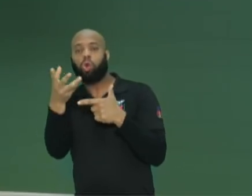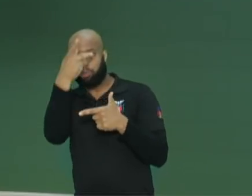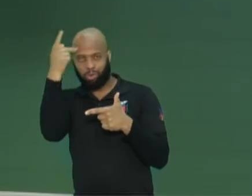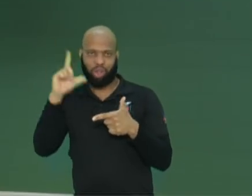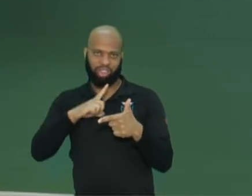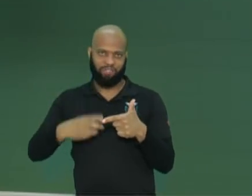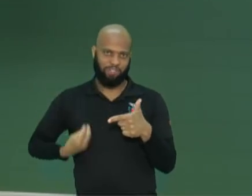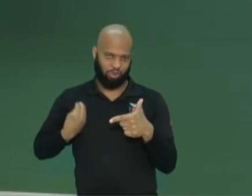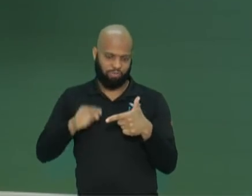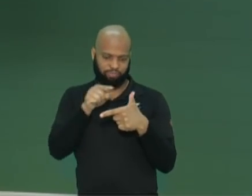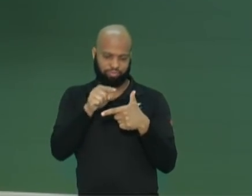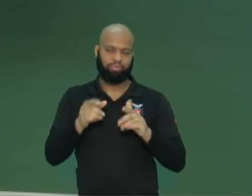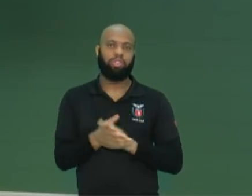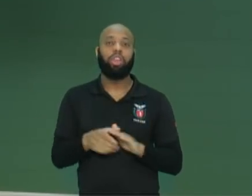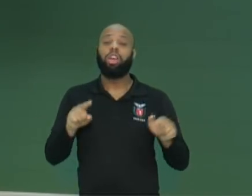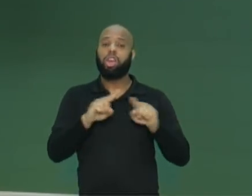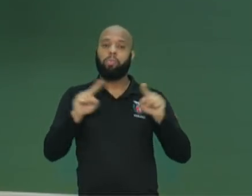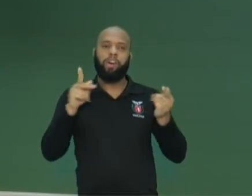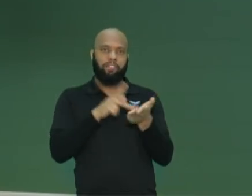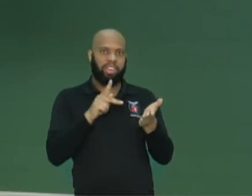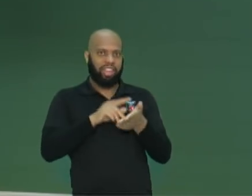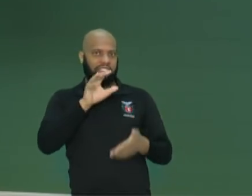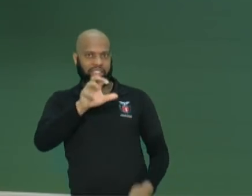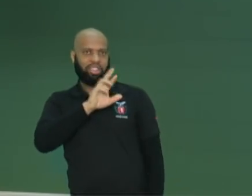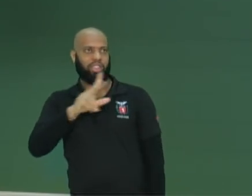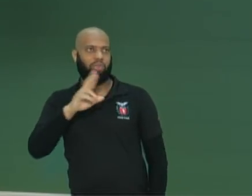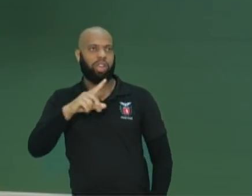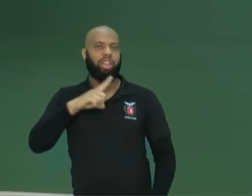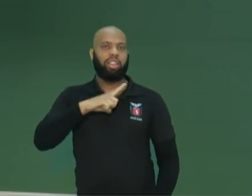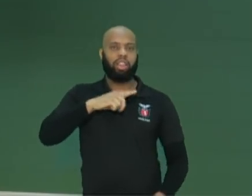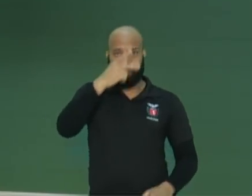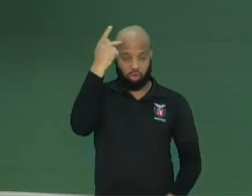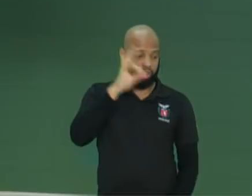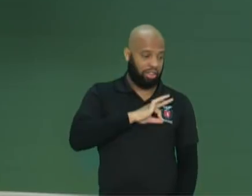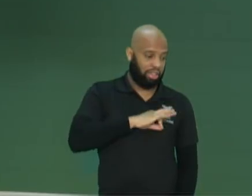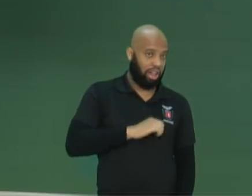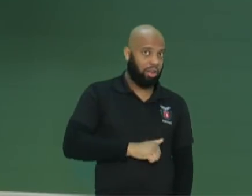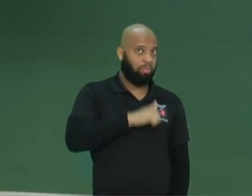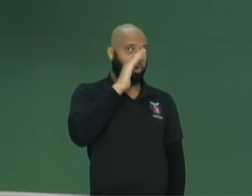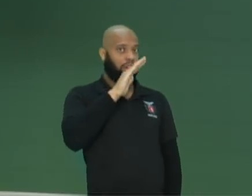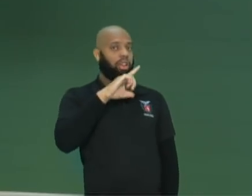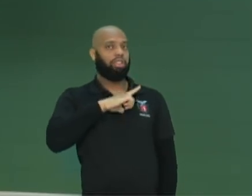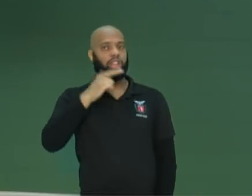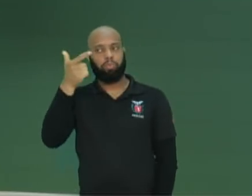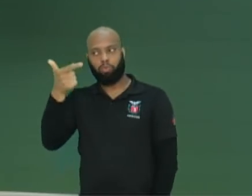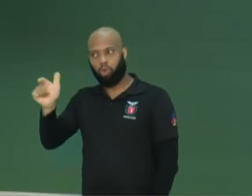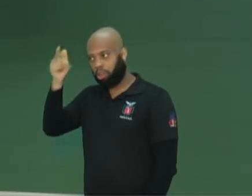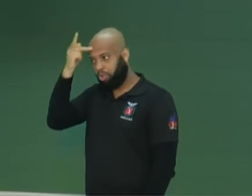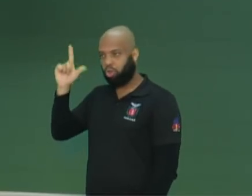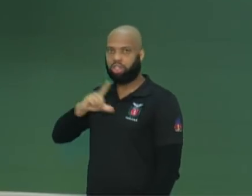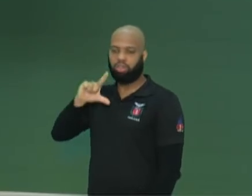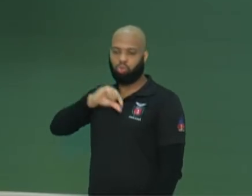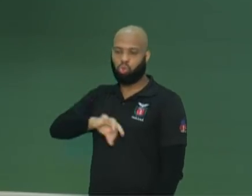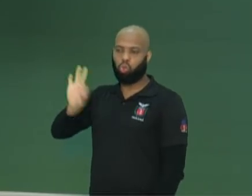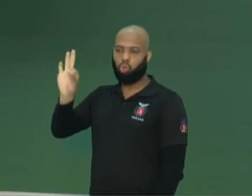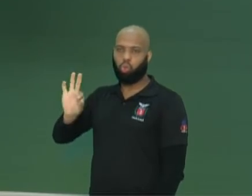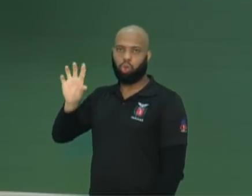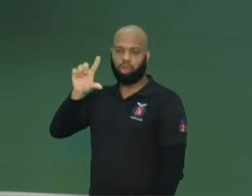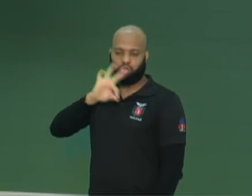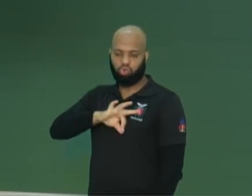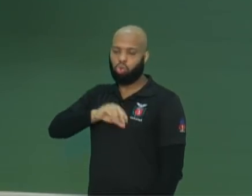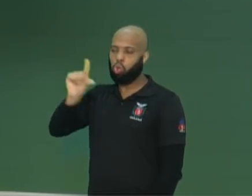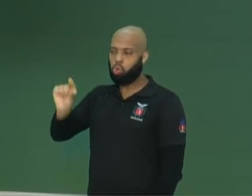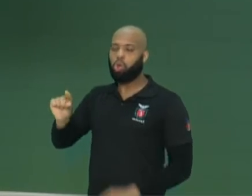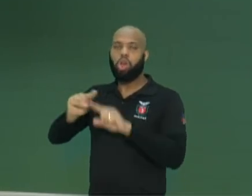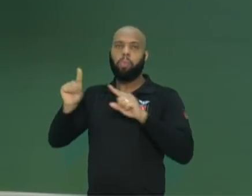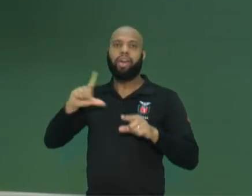habitantes. Claro que na prática não é bem assim. Tem pessoas que ganham muito mais e outras que ganham muito menos.